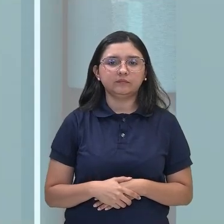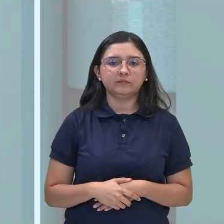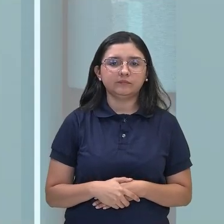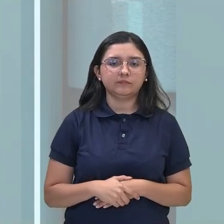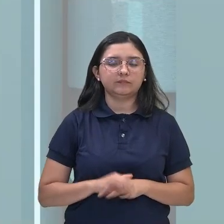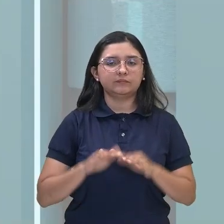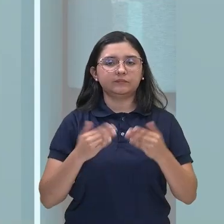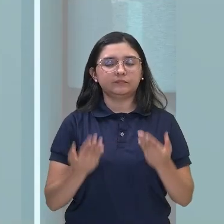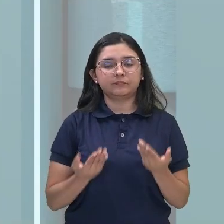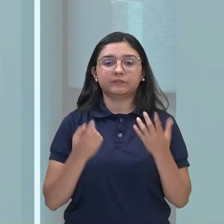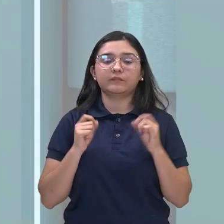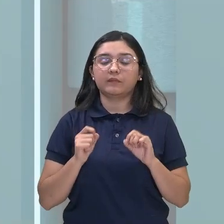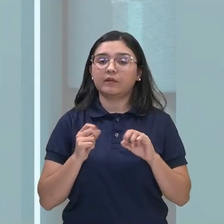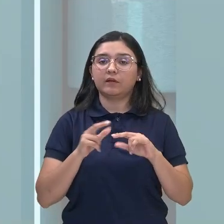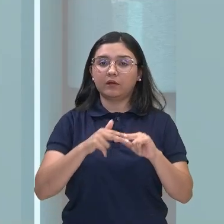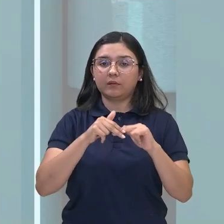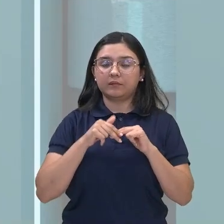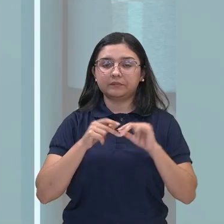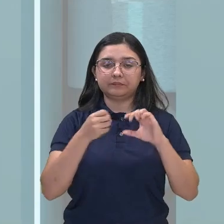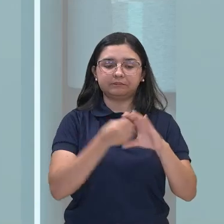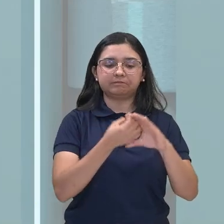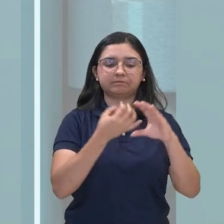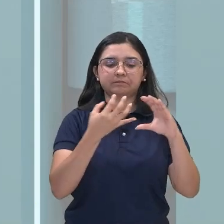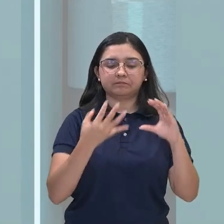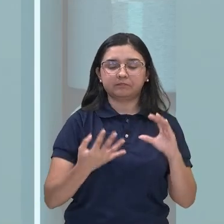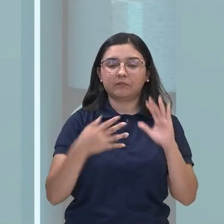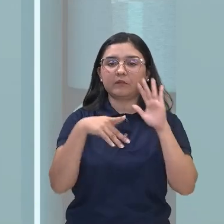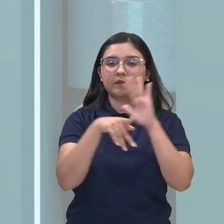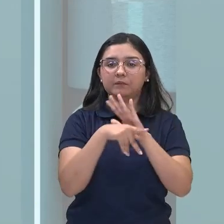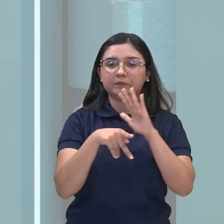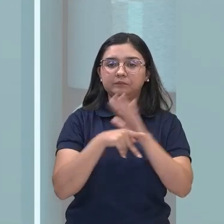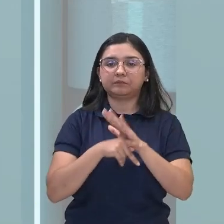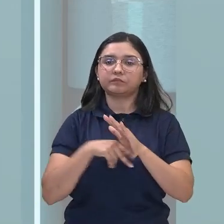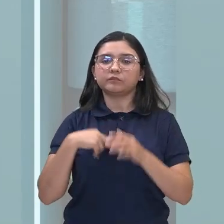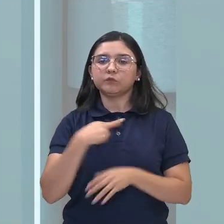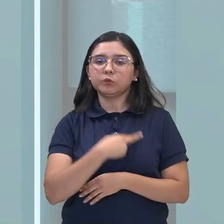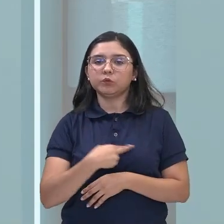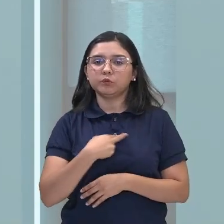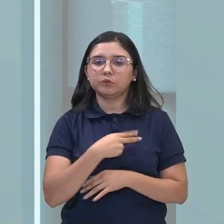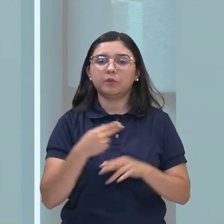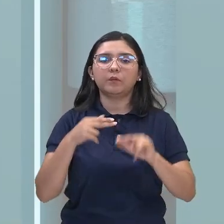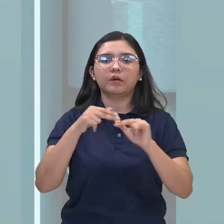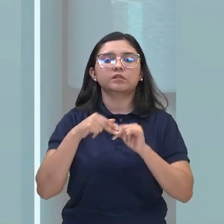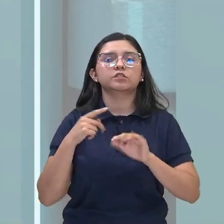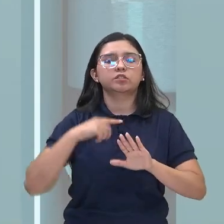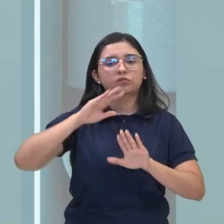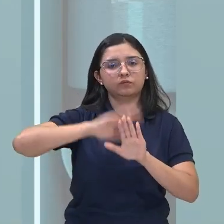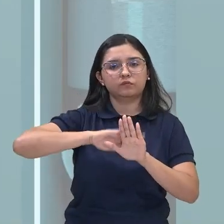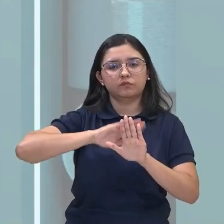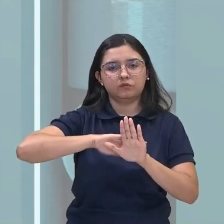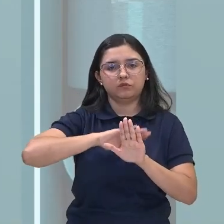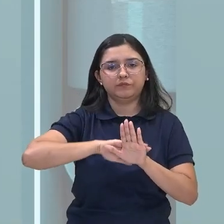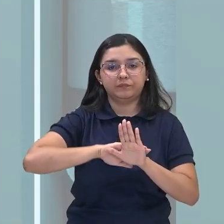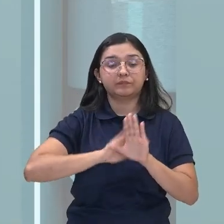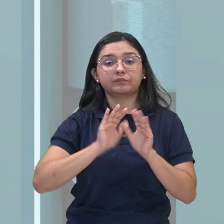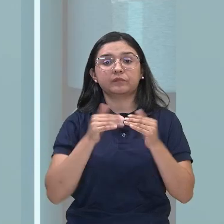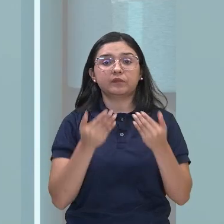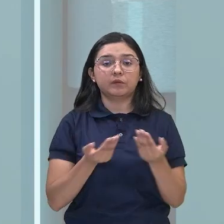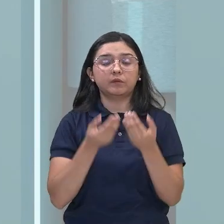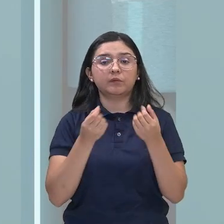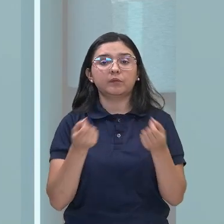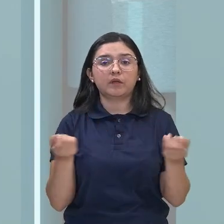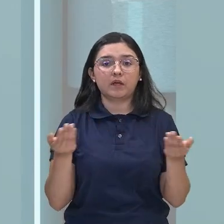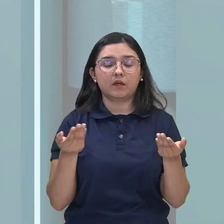Olha, e por isso, né, a característica já tombando para o romantismo por conta dessa subjetividade. Então, a gente